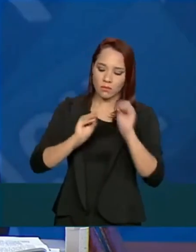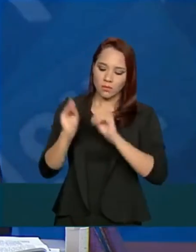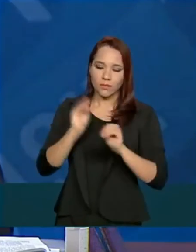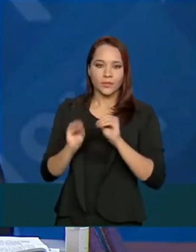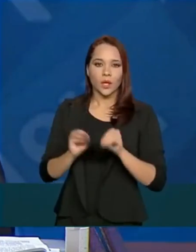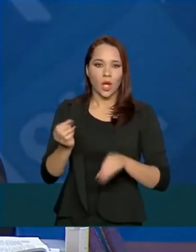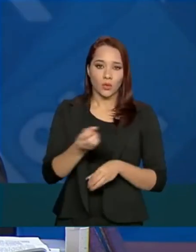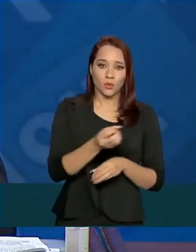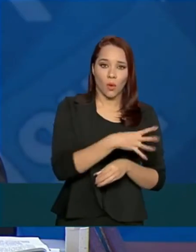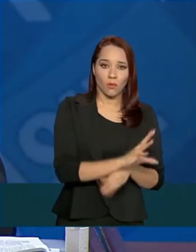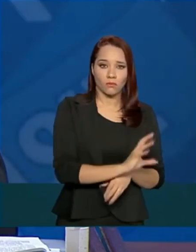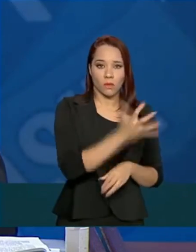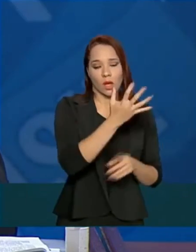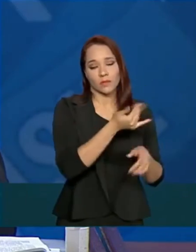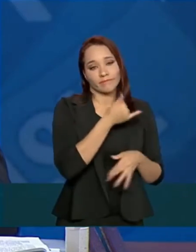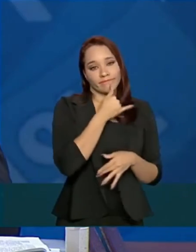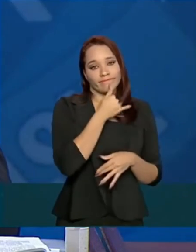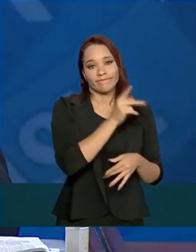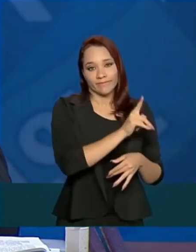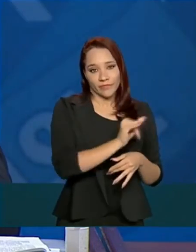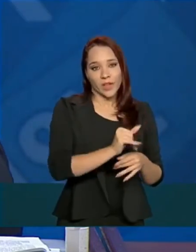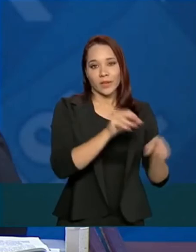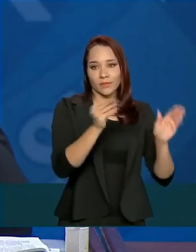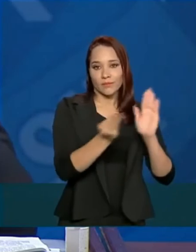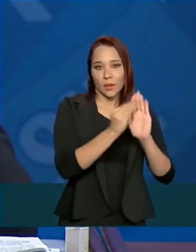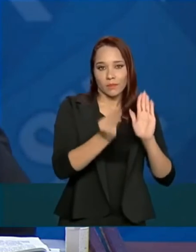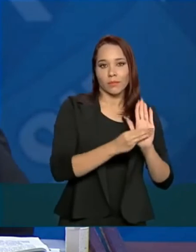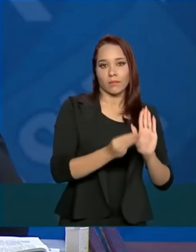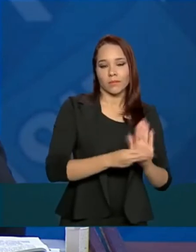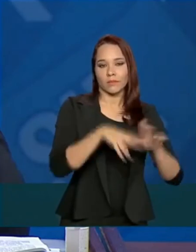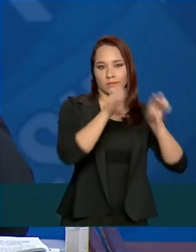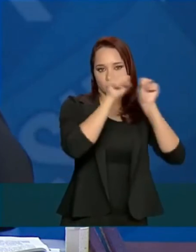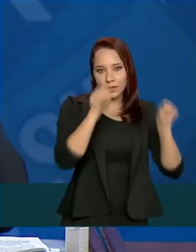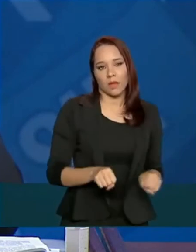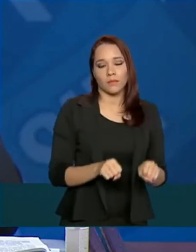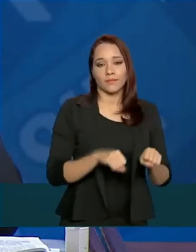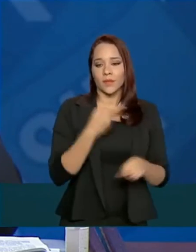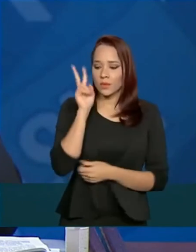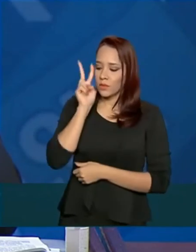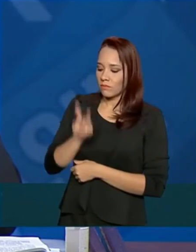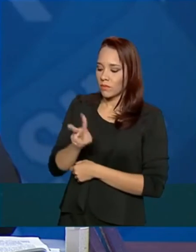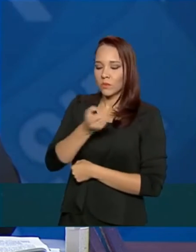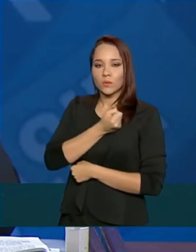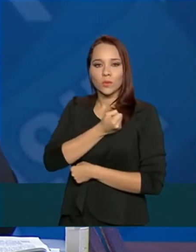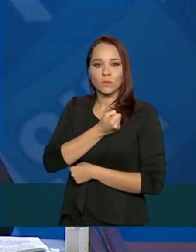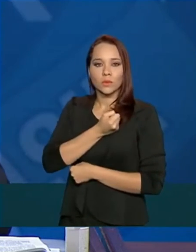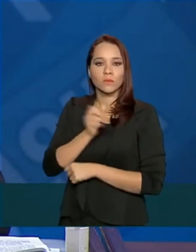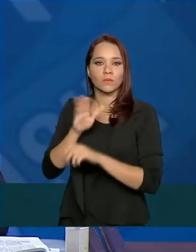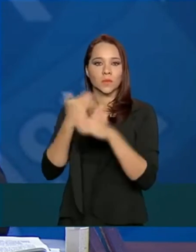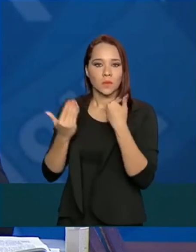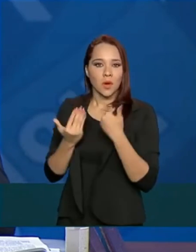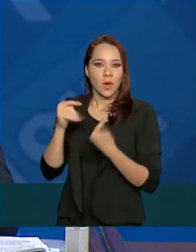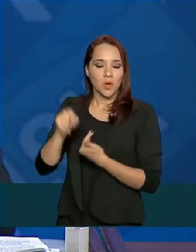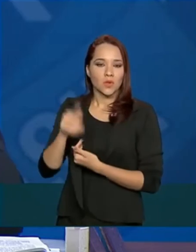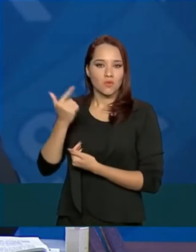novos casos, infelizmente, vão entrando no sistema. Então, na verdade, quando eu olho um determinado número de óbitos que